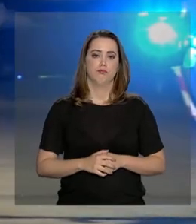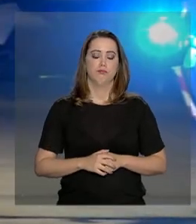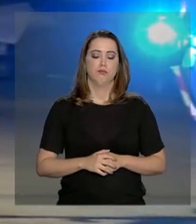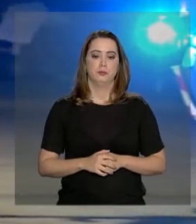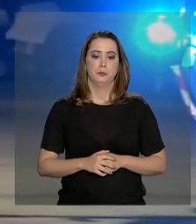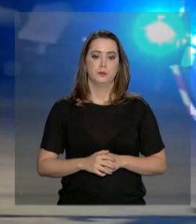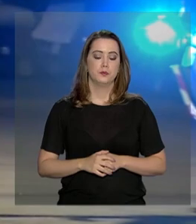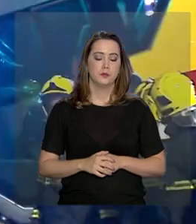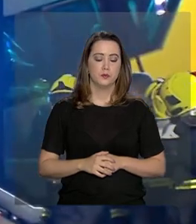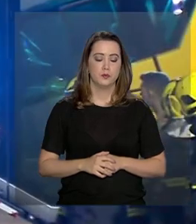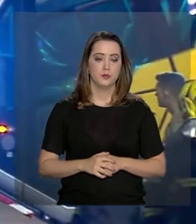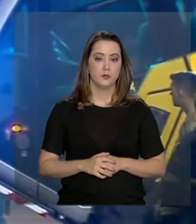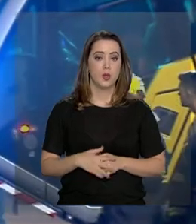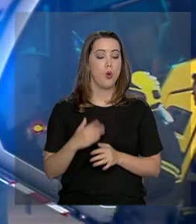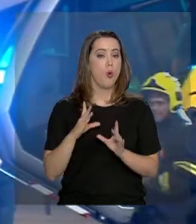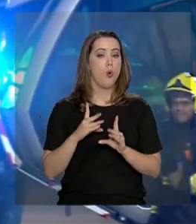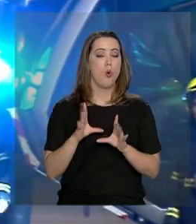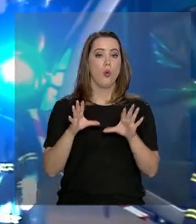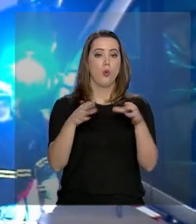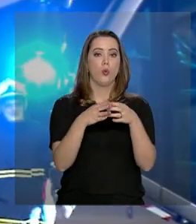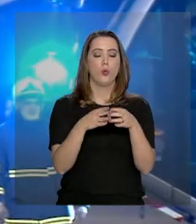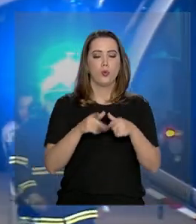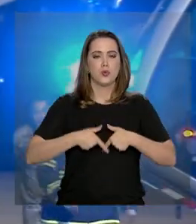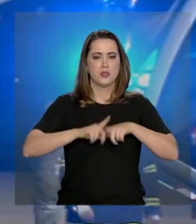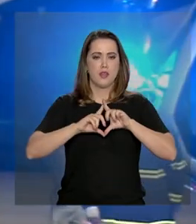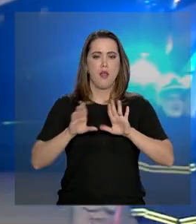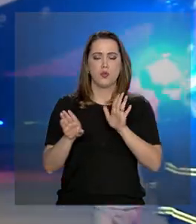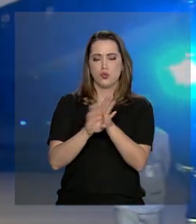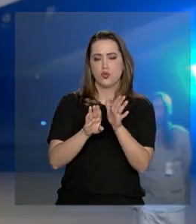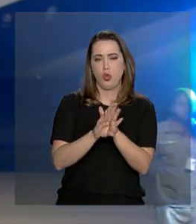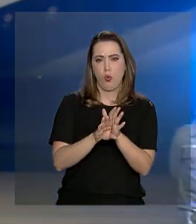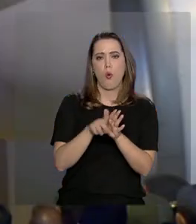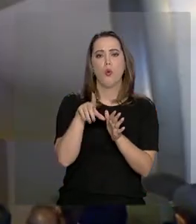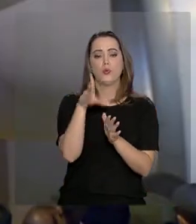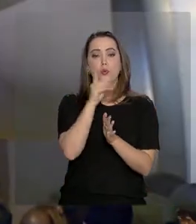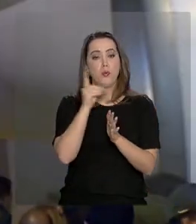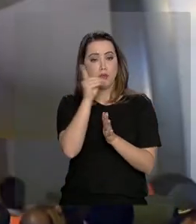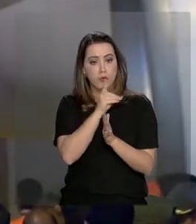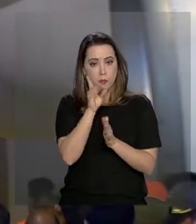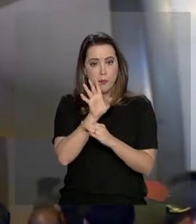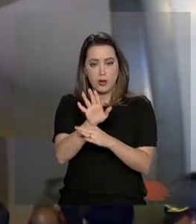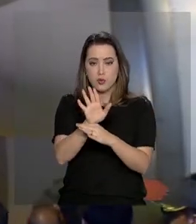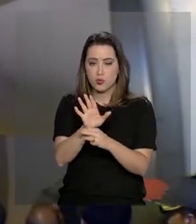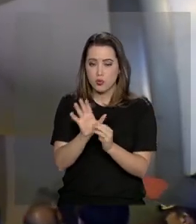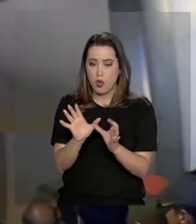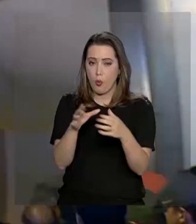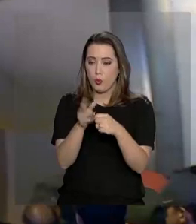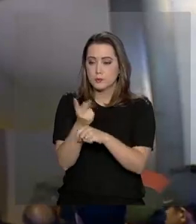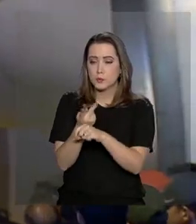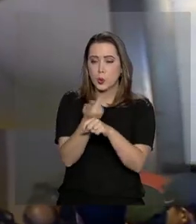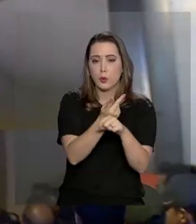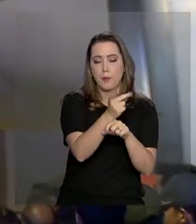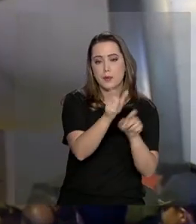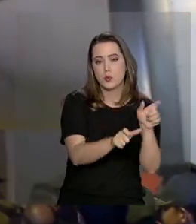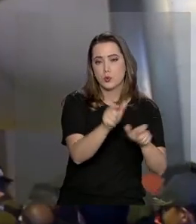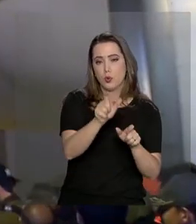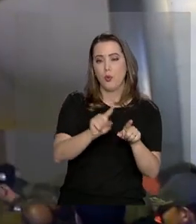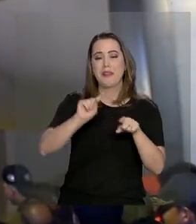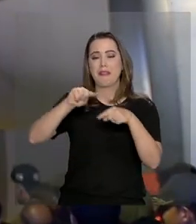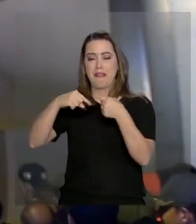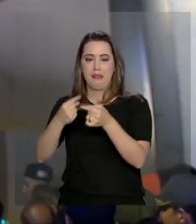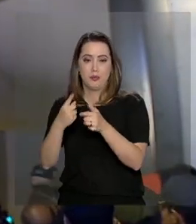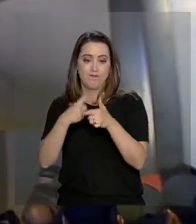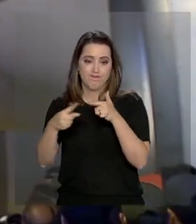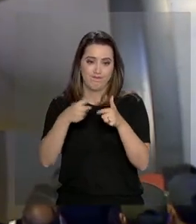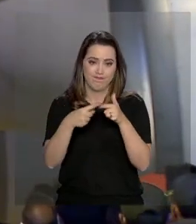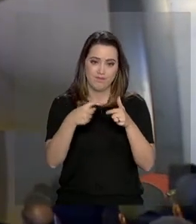Os militares israelenses chegaram neste domingo para reforçar o trabalho das equipes de busca após o rompimento da barragem do